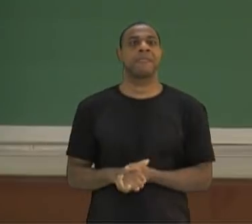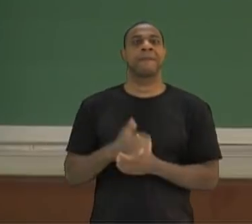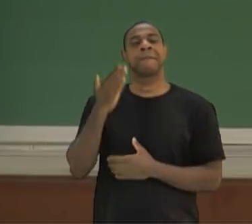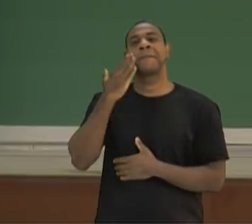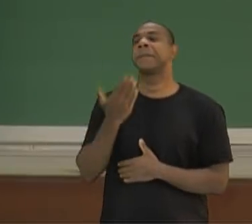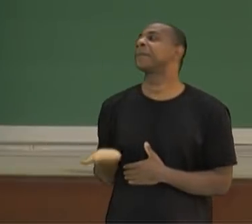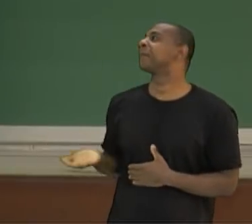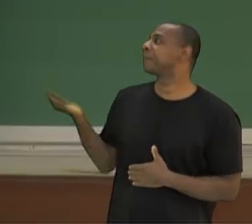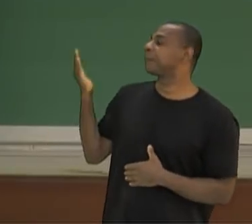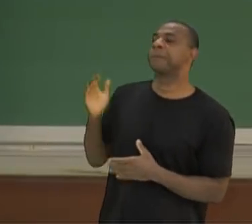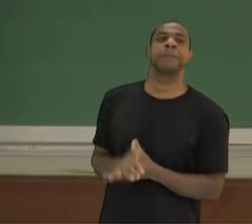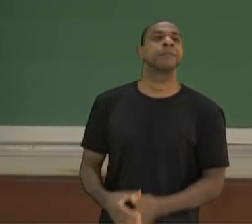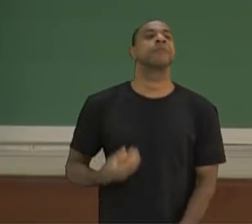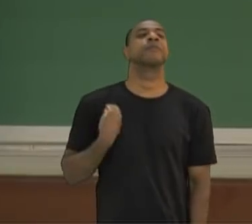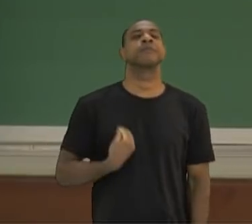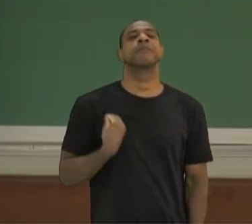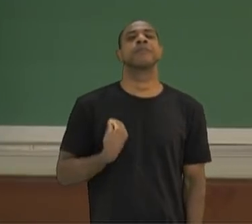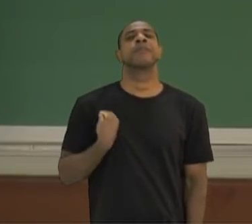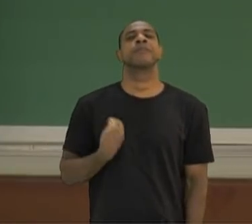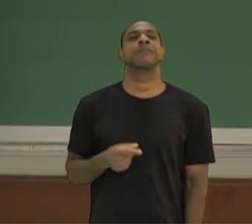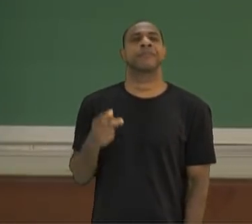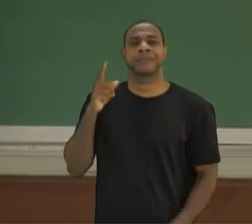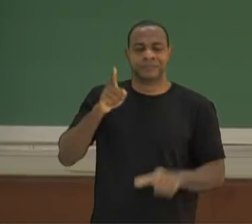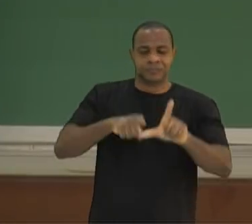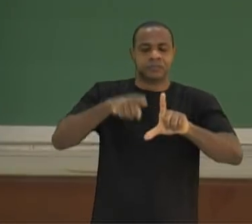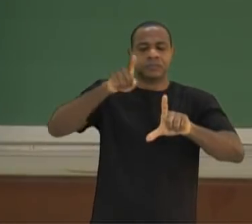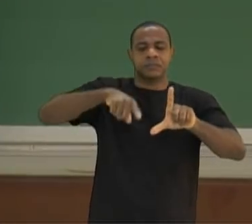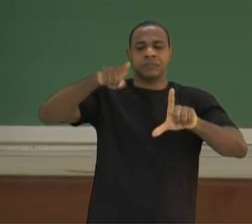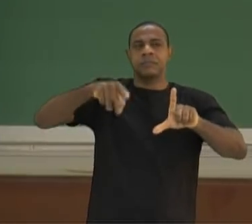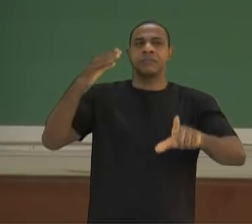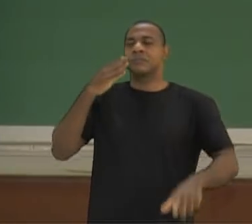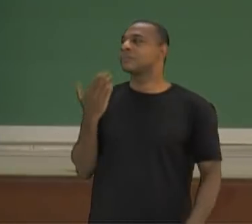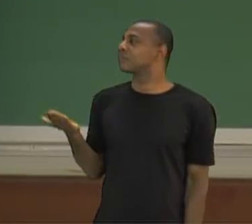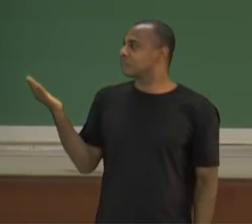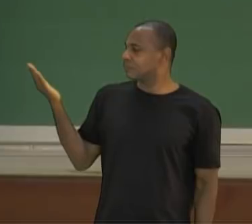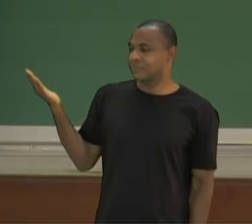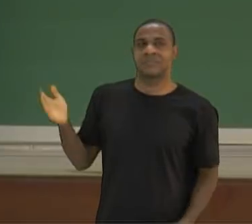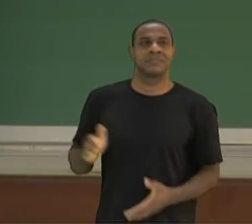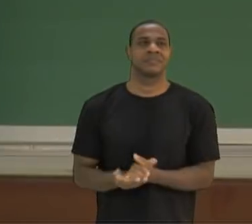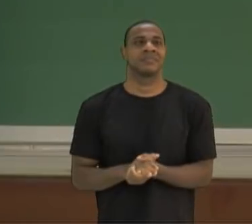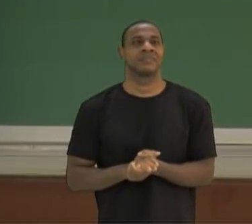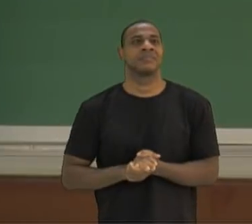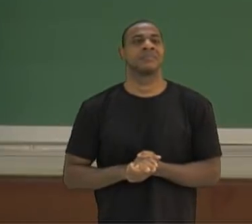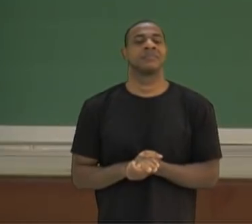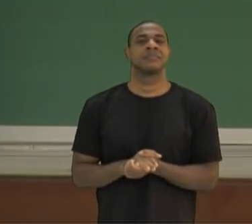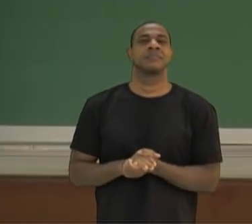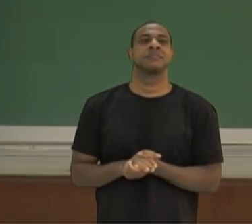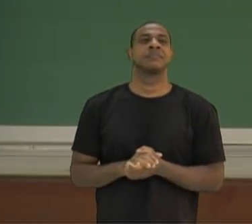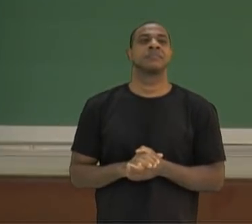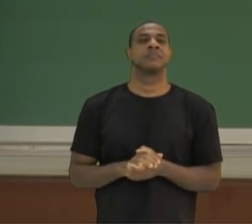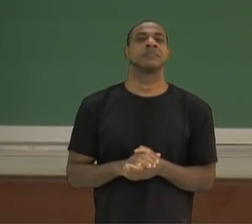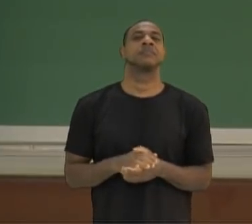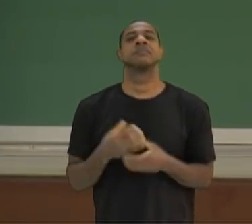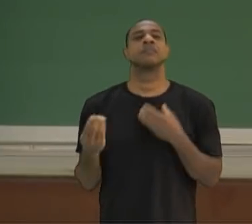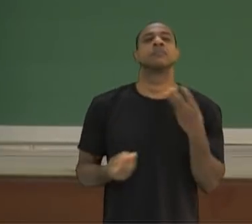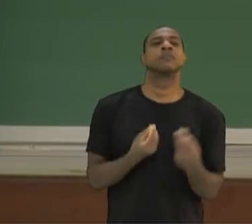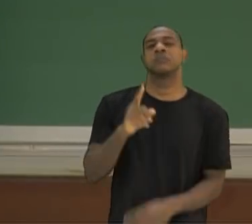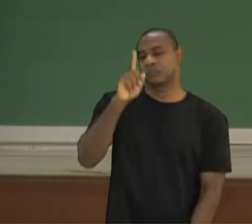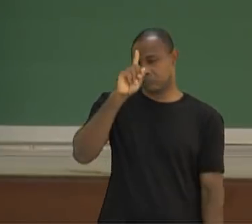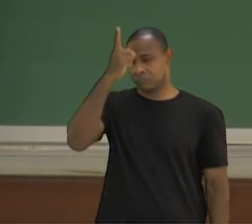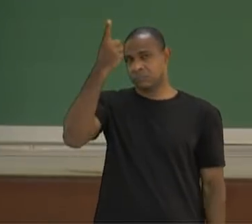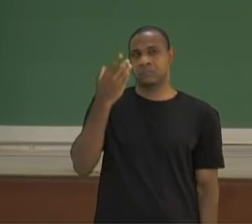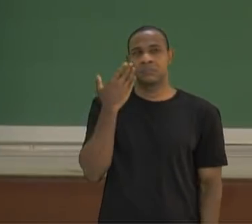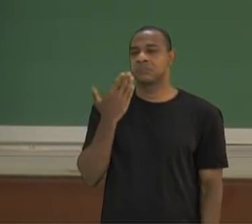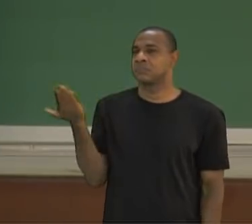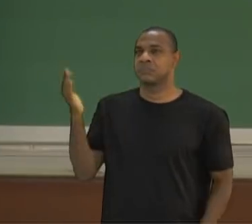indústrias. Esse gráfico já é conhecido de vocês, a gente já estudou ele, mas vamos pensar agora no Sudeste especificamente. Como é essa ideia, né?